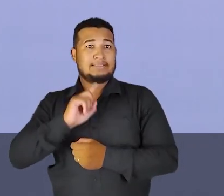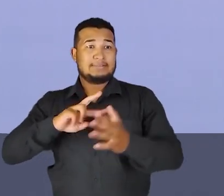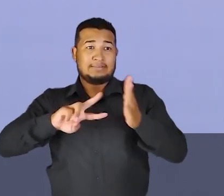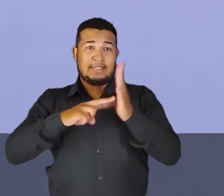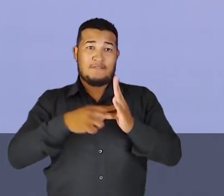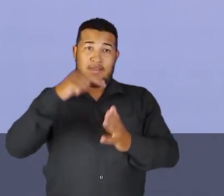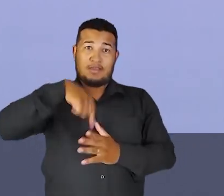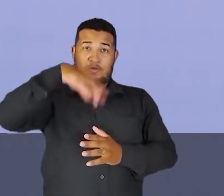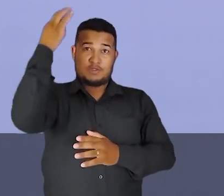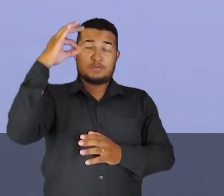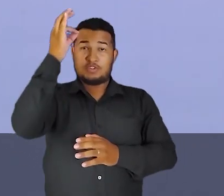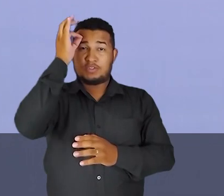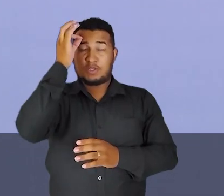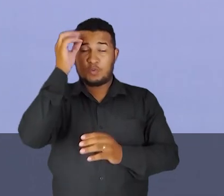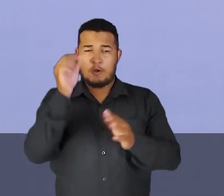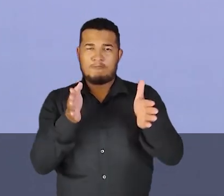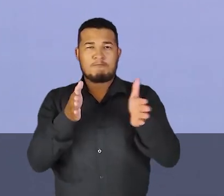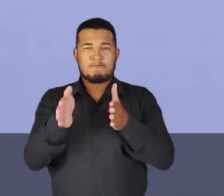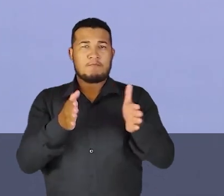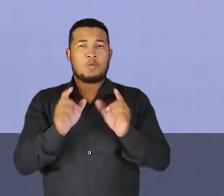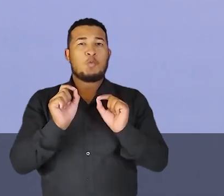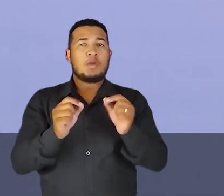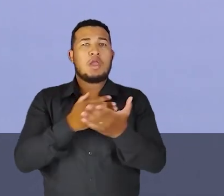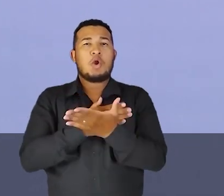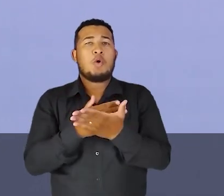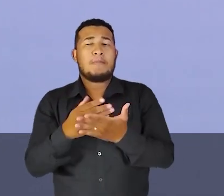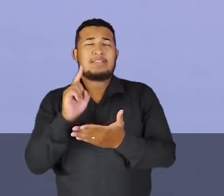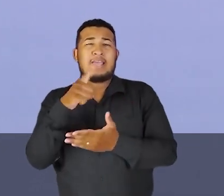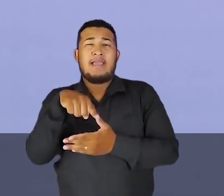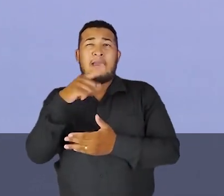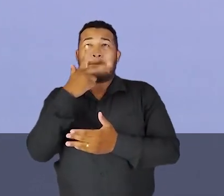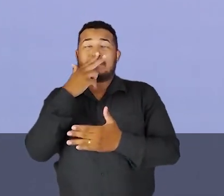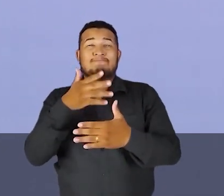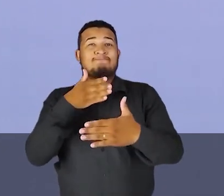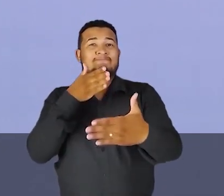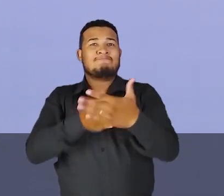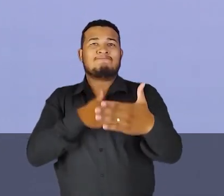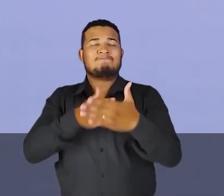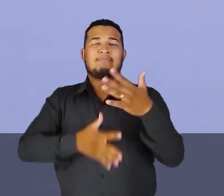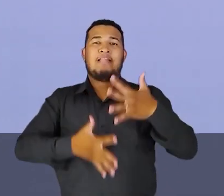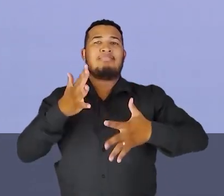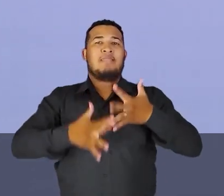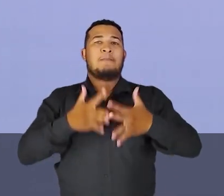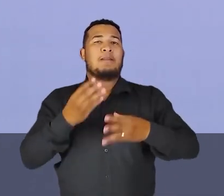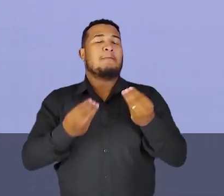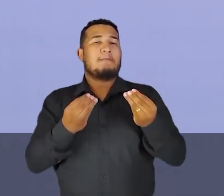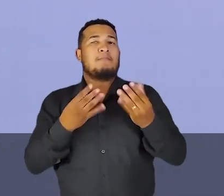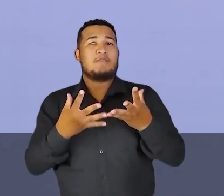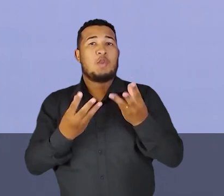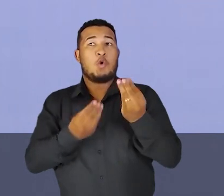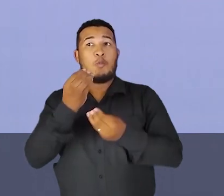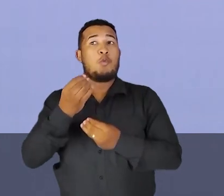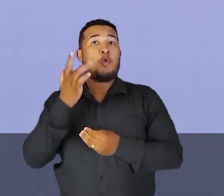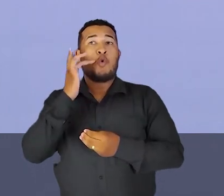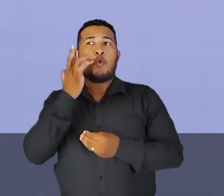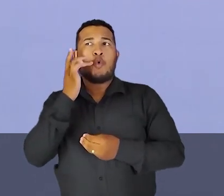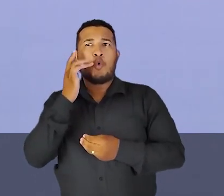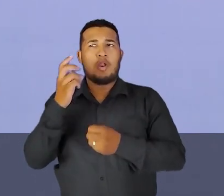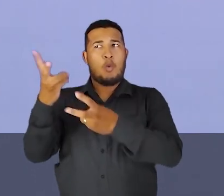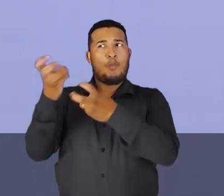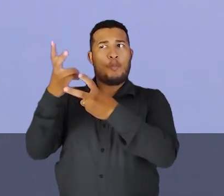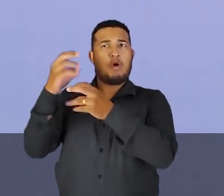do Espírito Santo, neste período, passou a ser uma barreira natural para que o ouro que era explorado